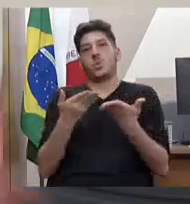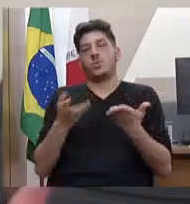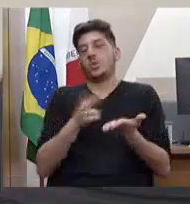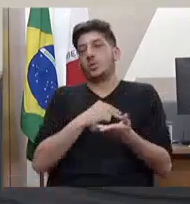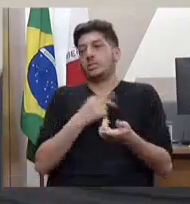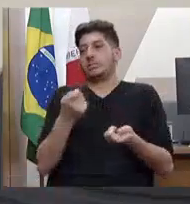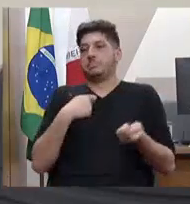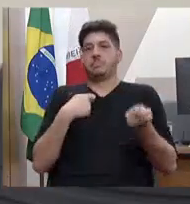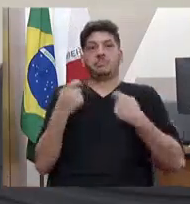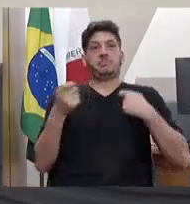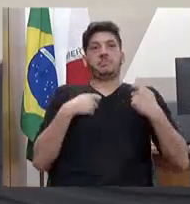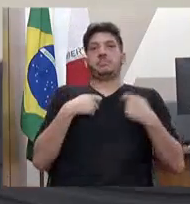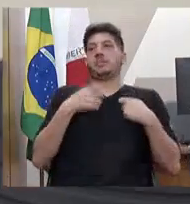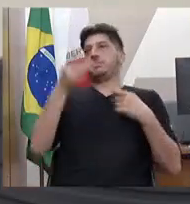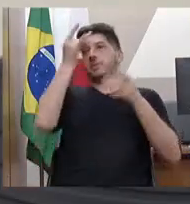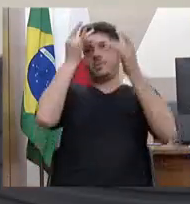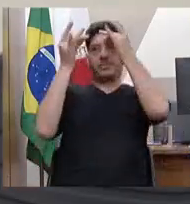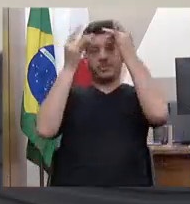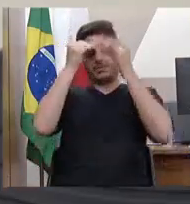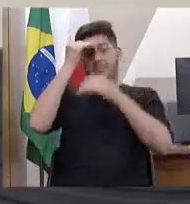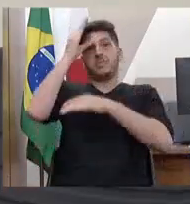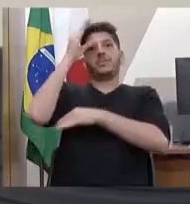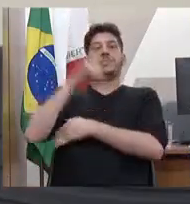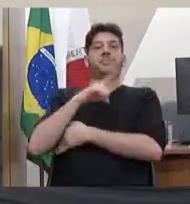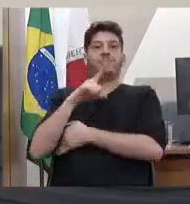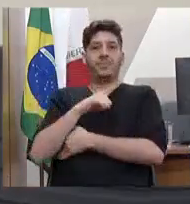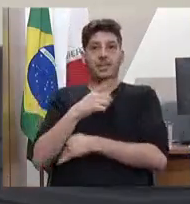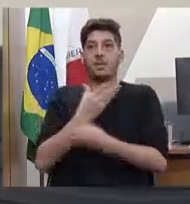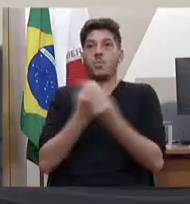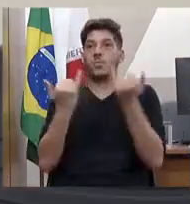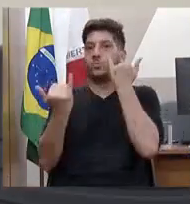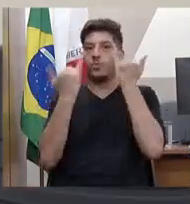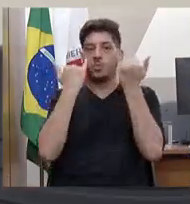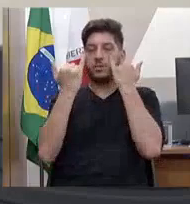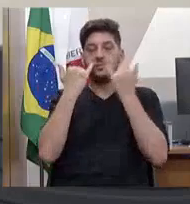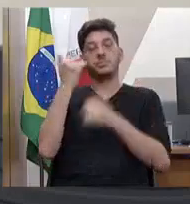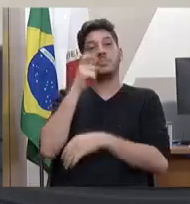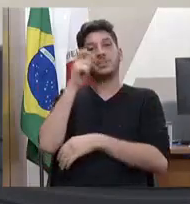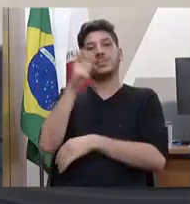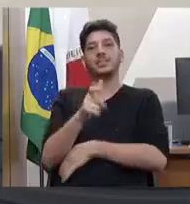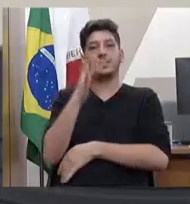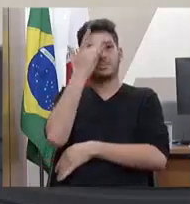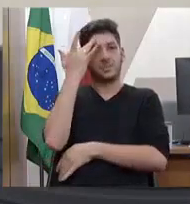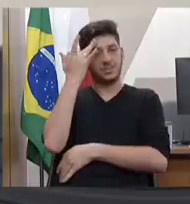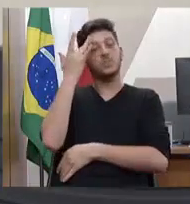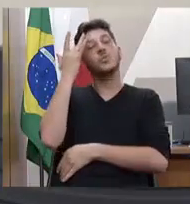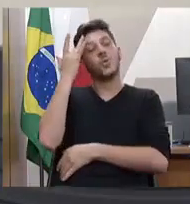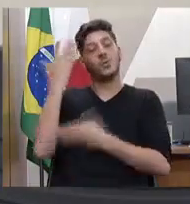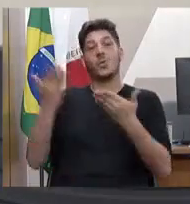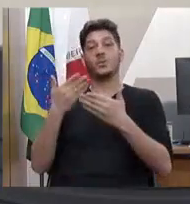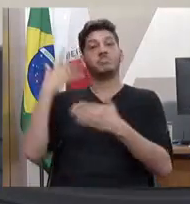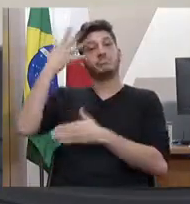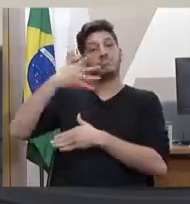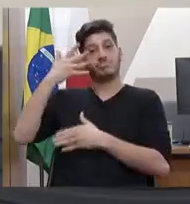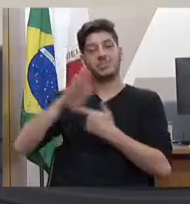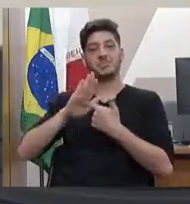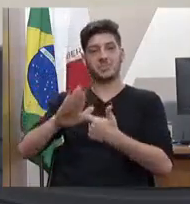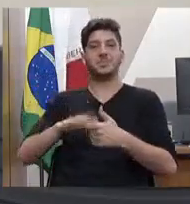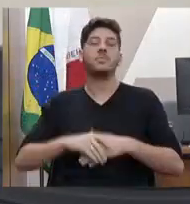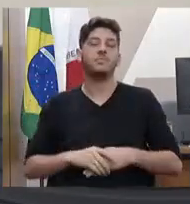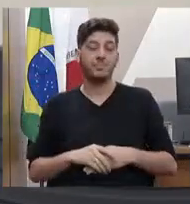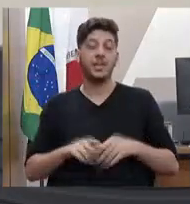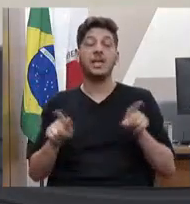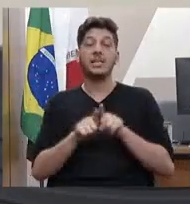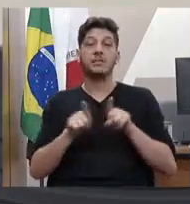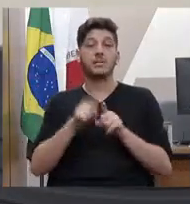ontem e hoje Foi uma discussão assim Fantástico muitos dados interessantes que as pessoas trouxeram e chamou atenção aqui